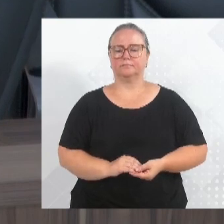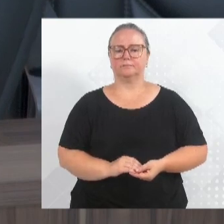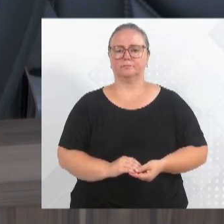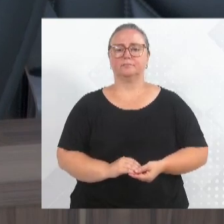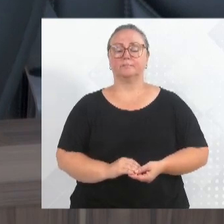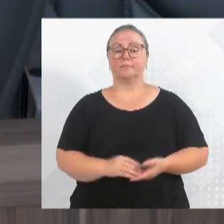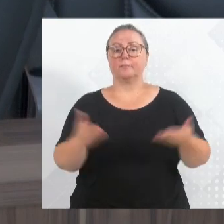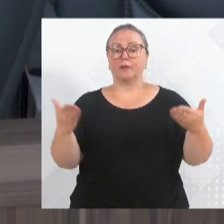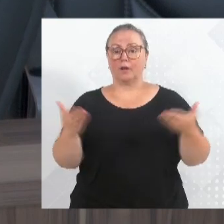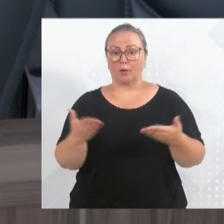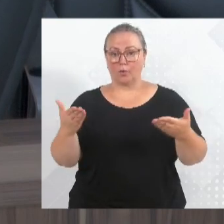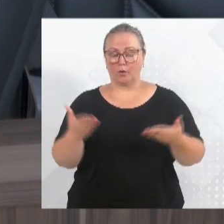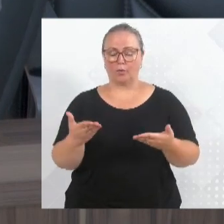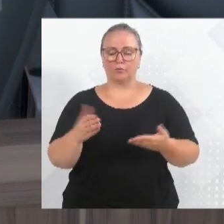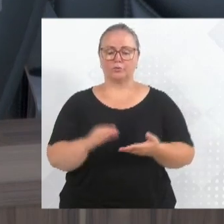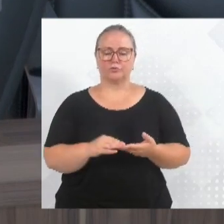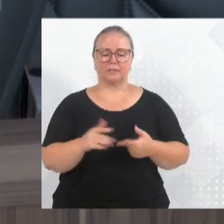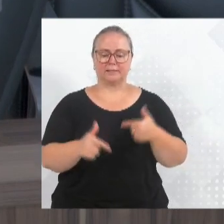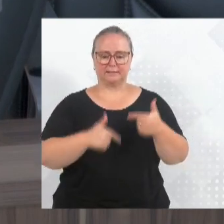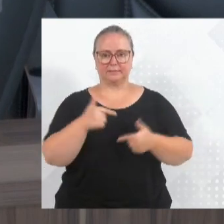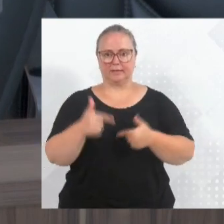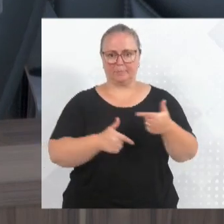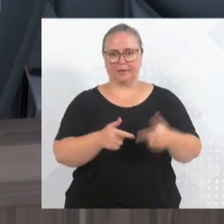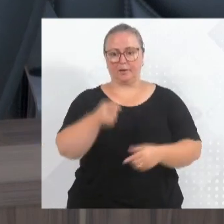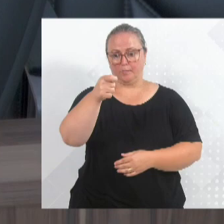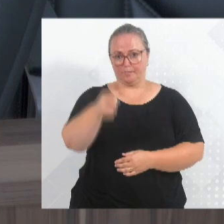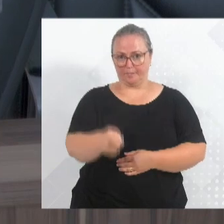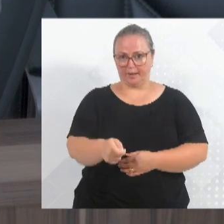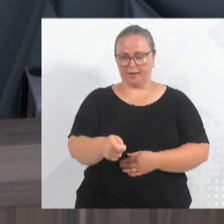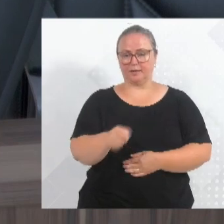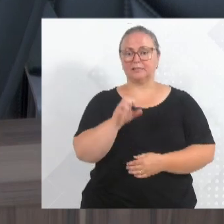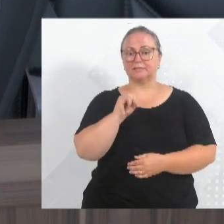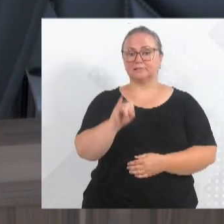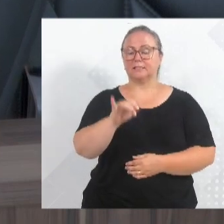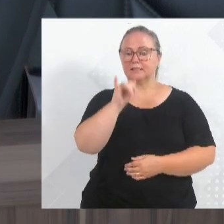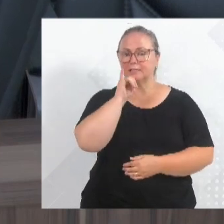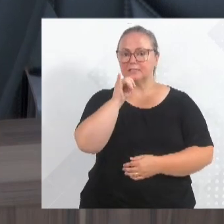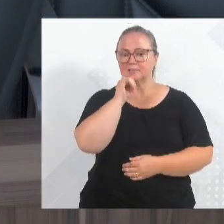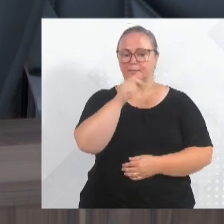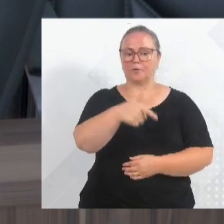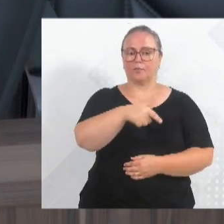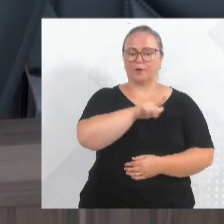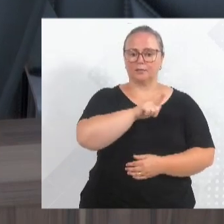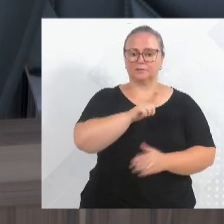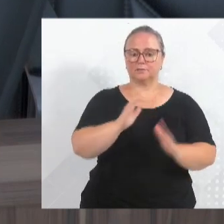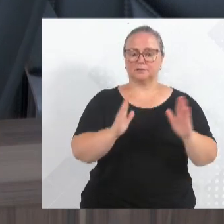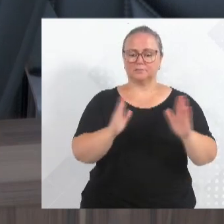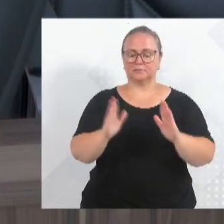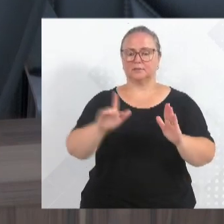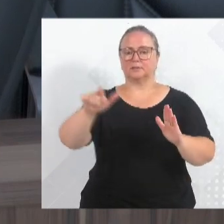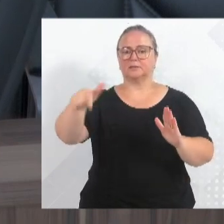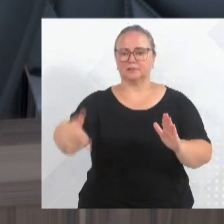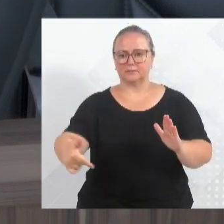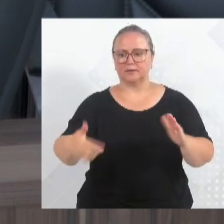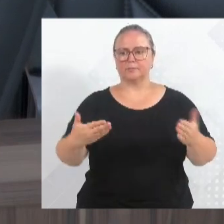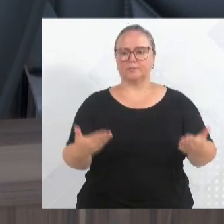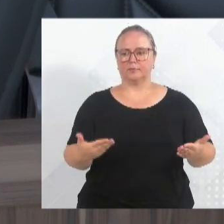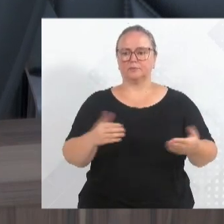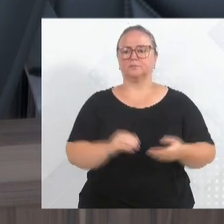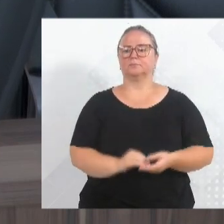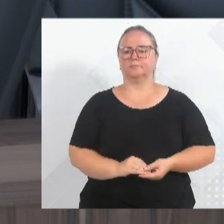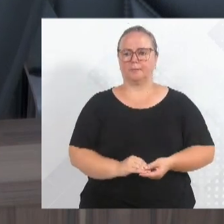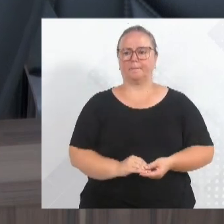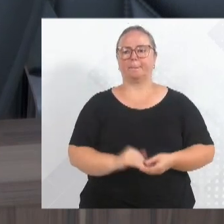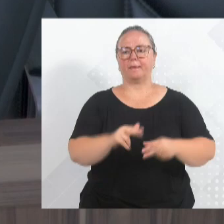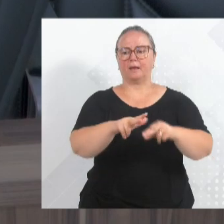está pagando quando tem a foto do antes, durante e depois do serviço. E por isso que não pode ser a